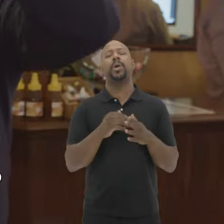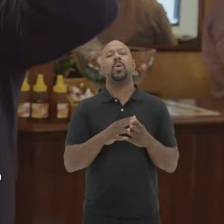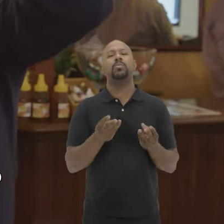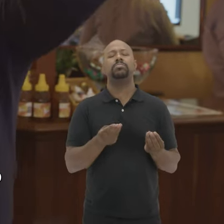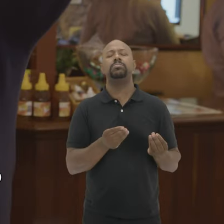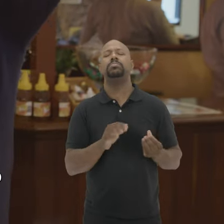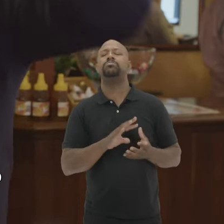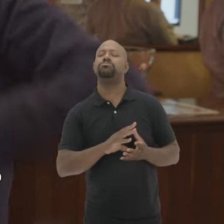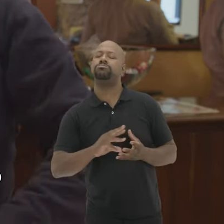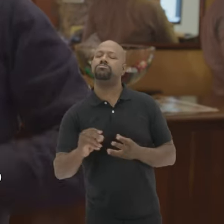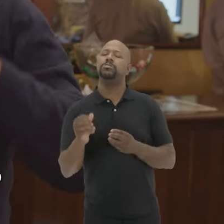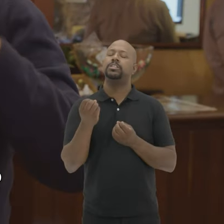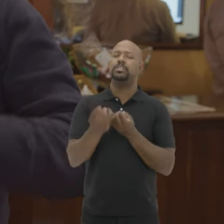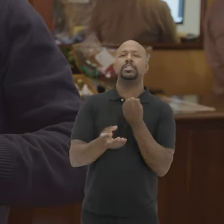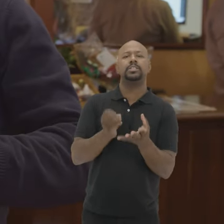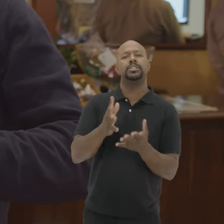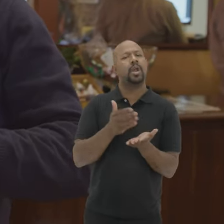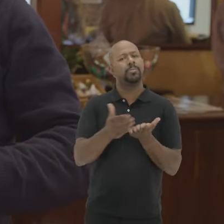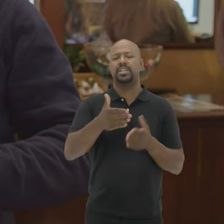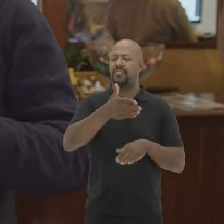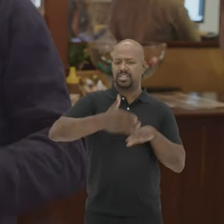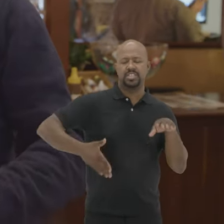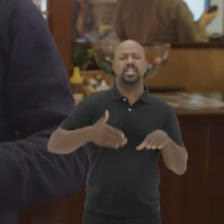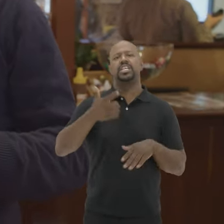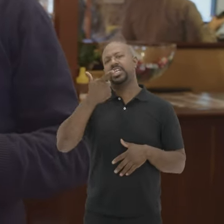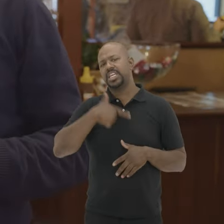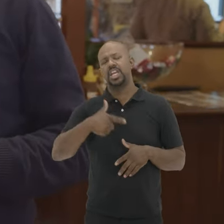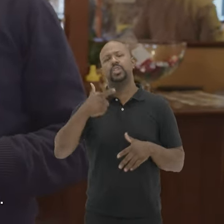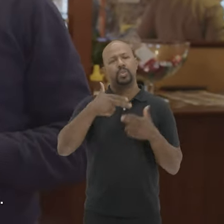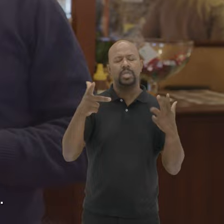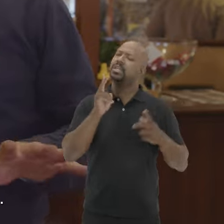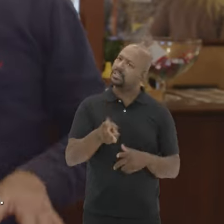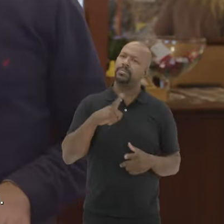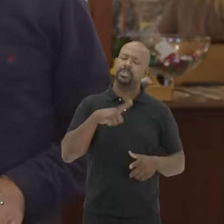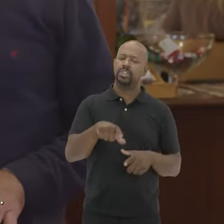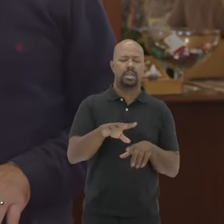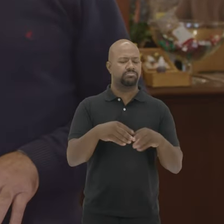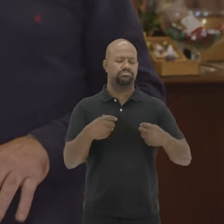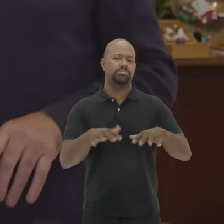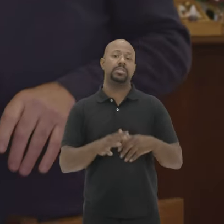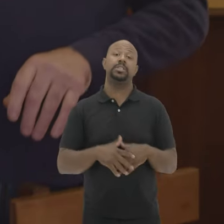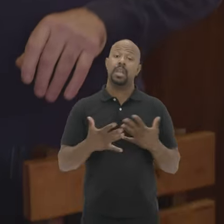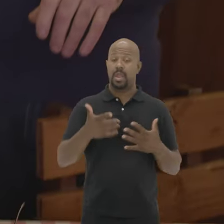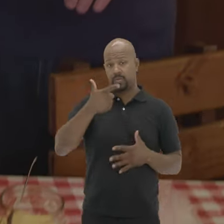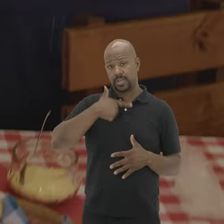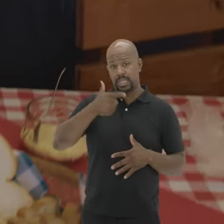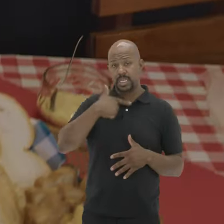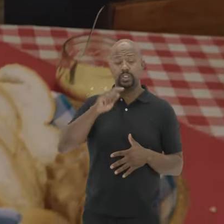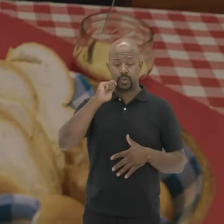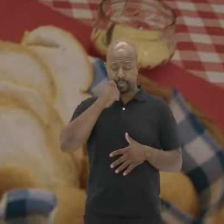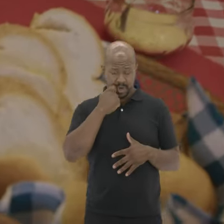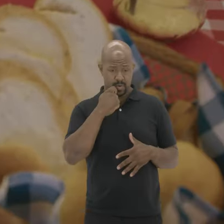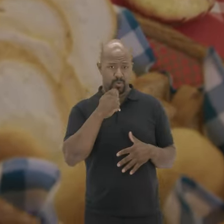mão no salame lá e trazia, né, e já começava a cortar um queijo, uma copa, ele sempre tinha isso no porão. Legal. E o queijo